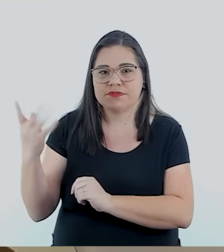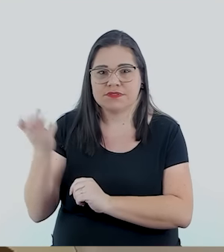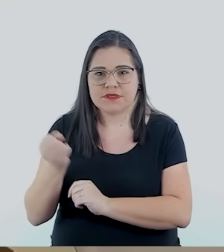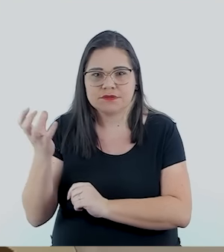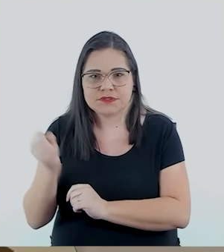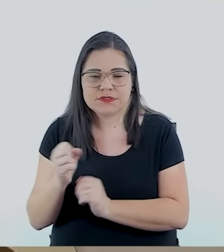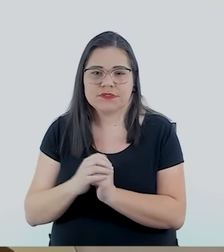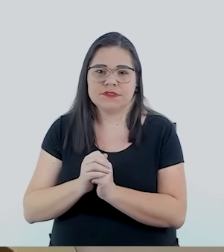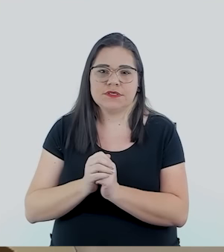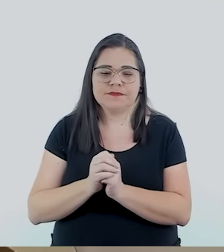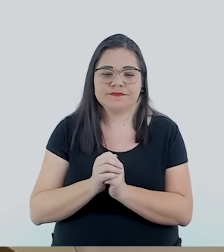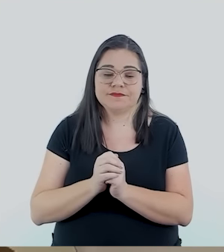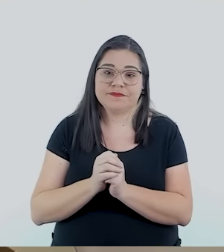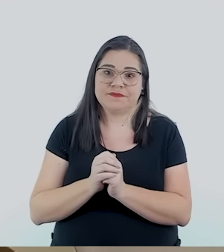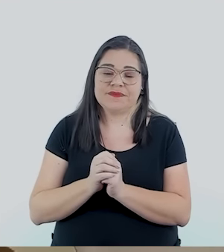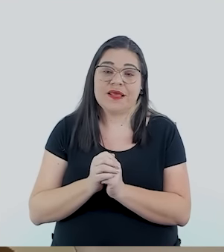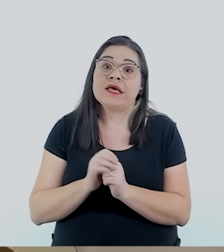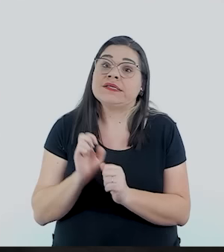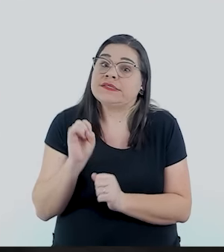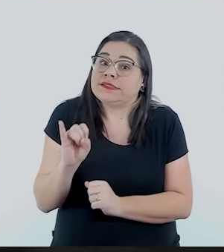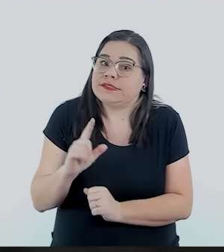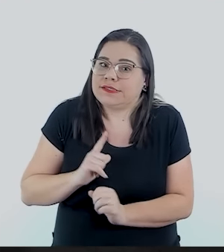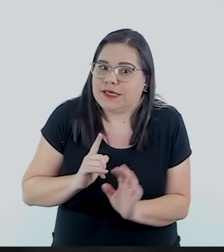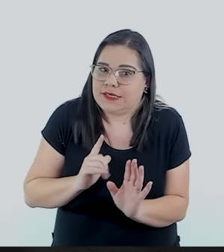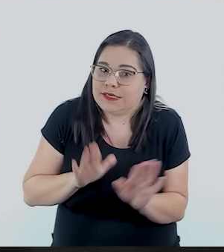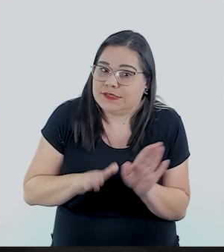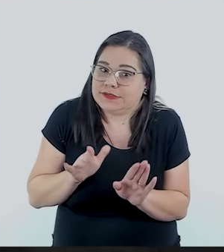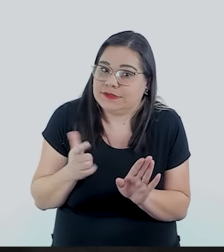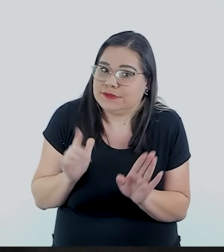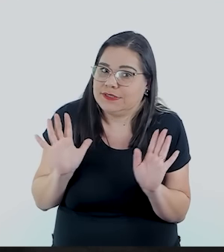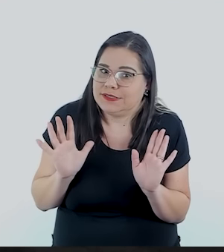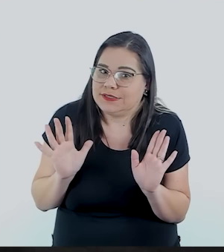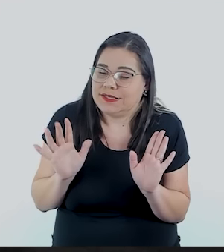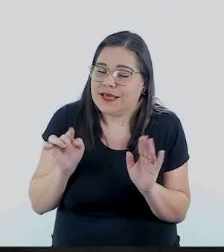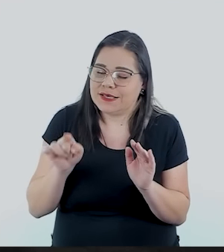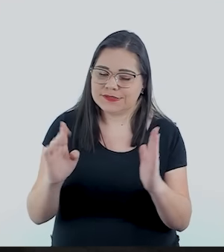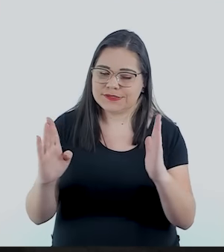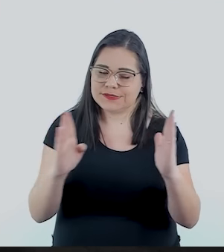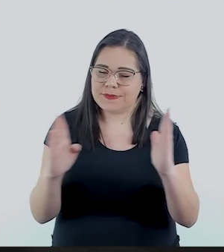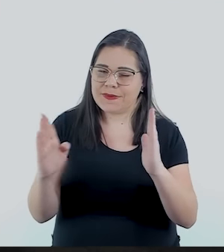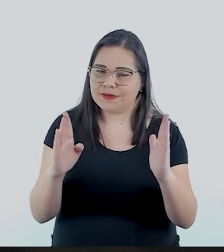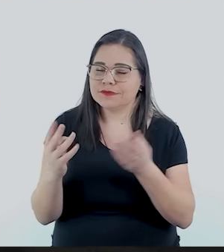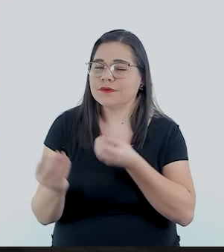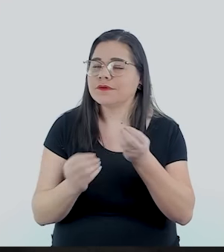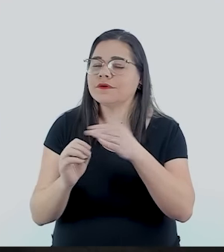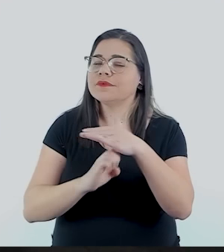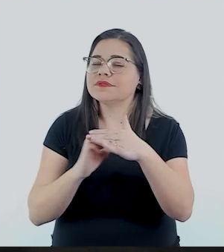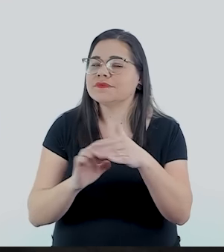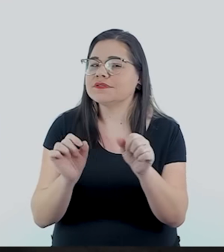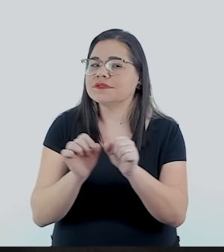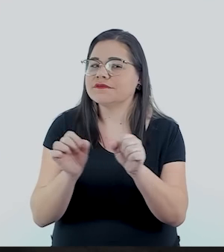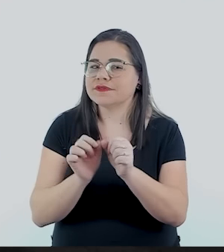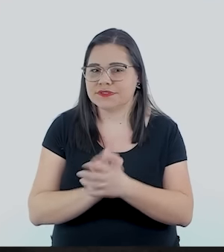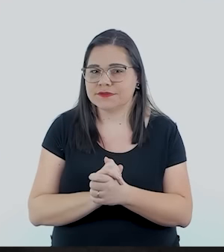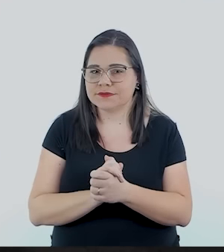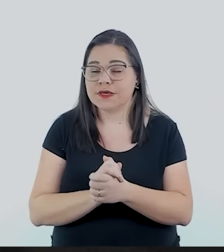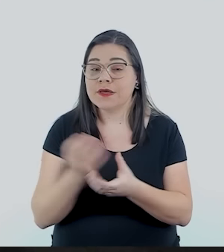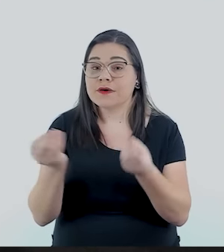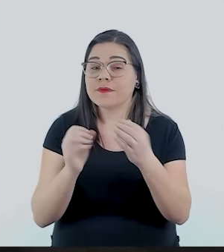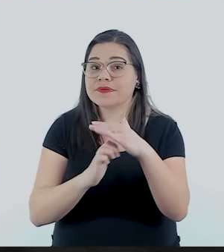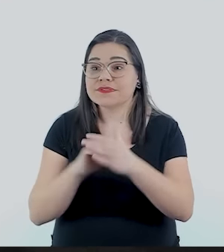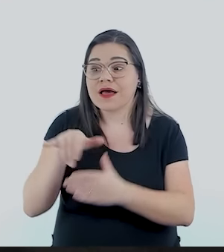O abominável PPA quando tem né quando tem eh essa janela Como as empresas elas estão eh